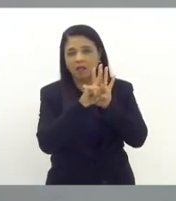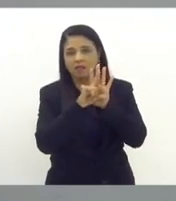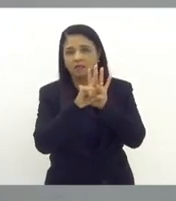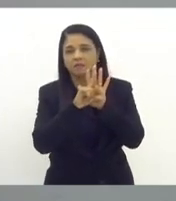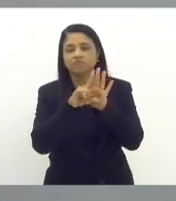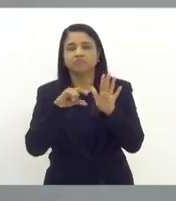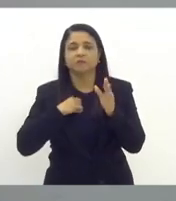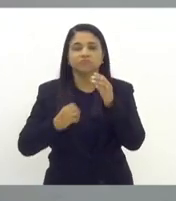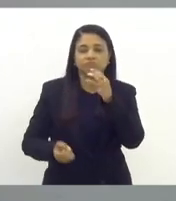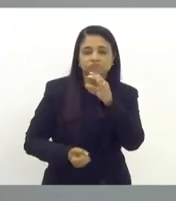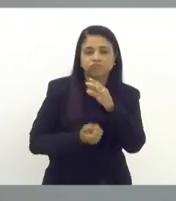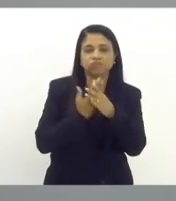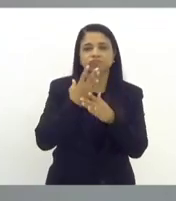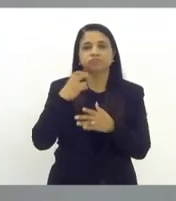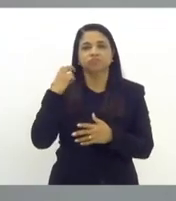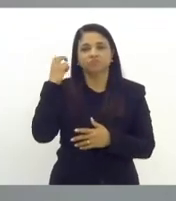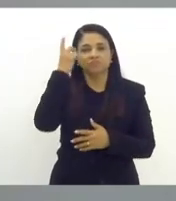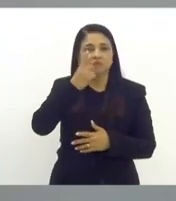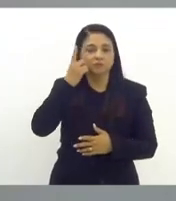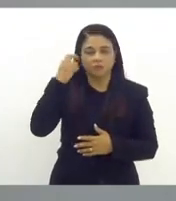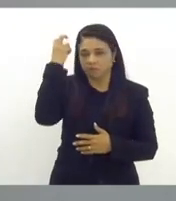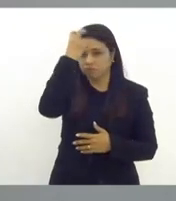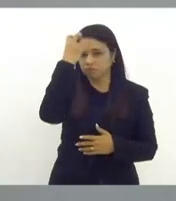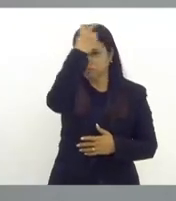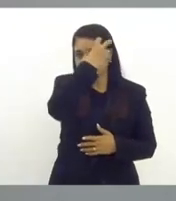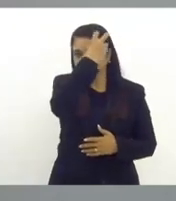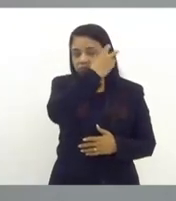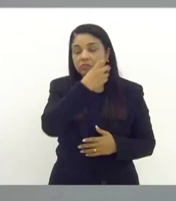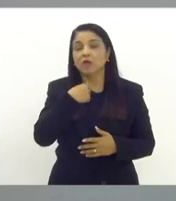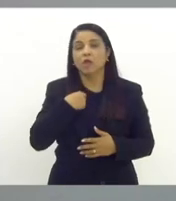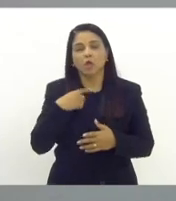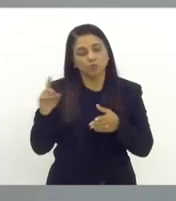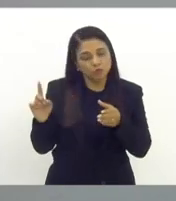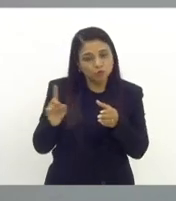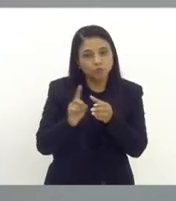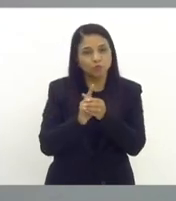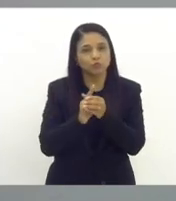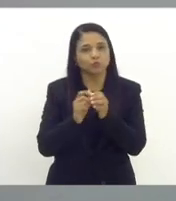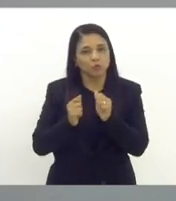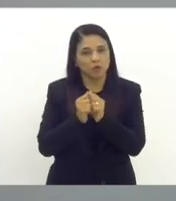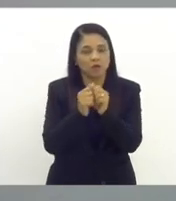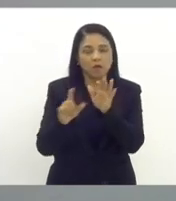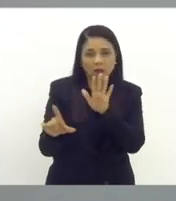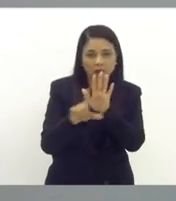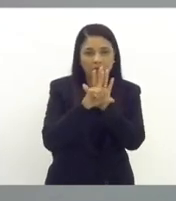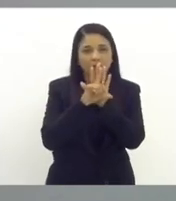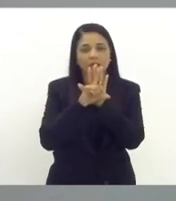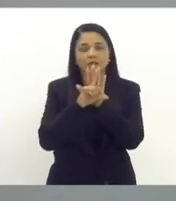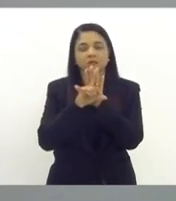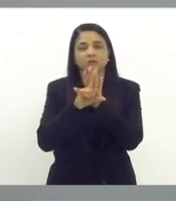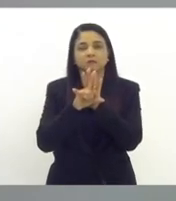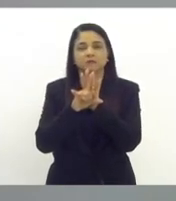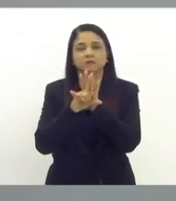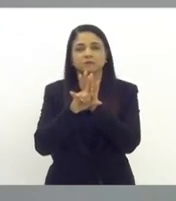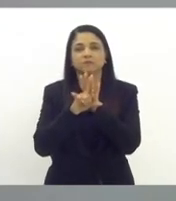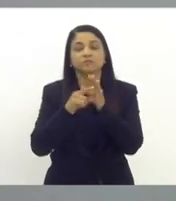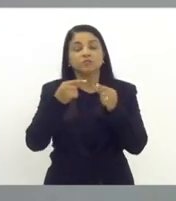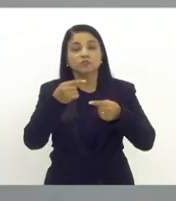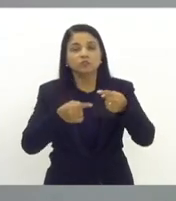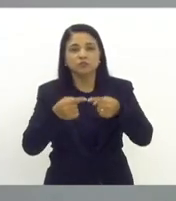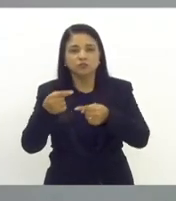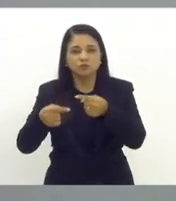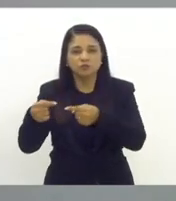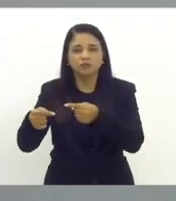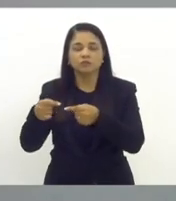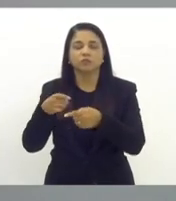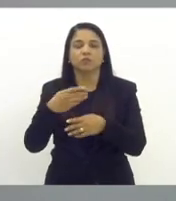é da autoria da Verônica Lima e comigo só com a autora para que a gente possa estar discutindo com o governo